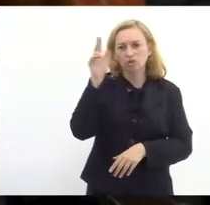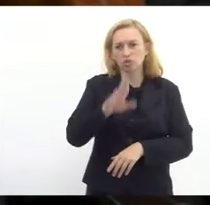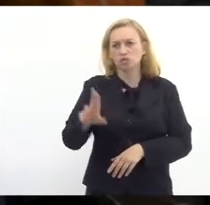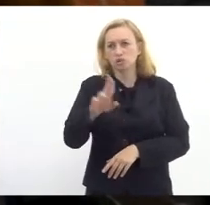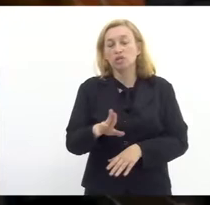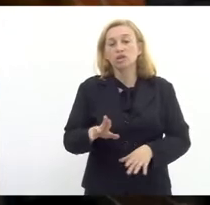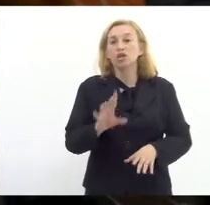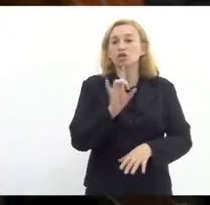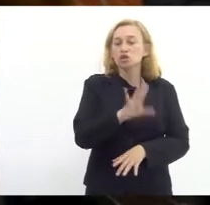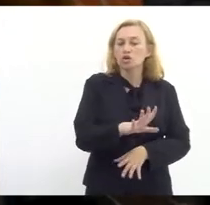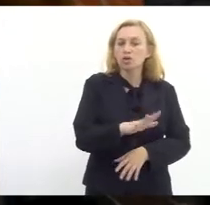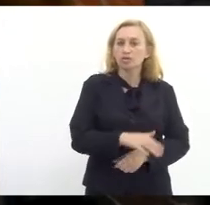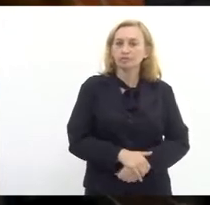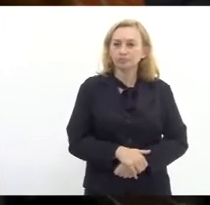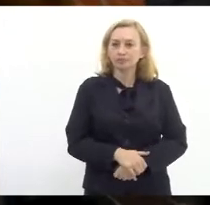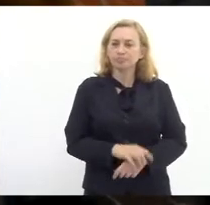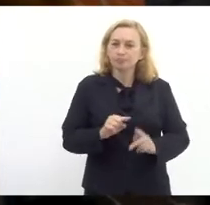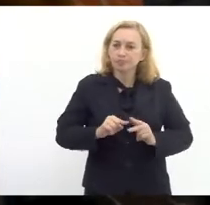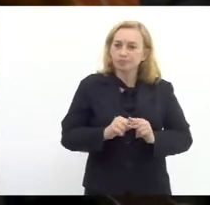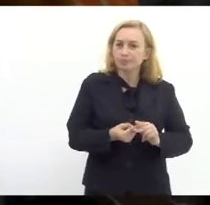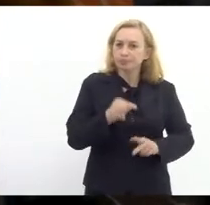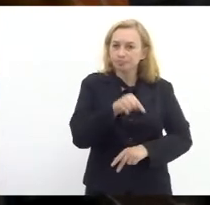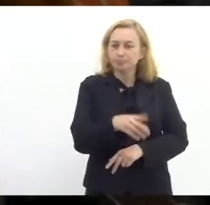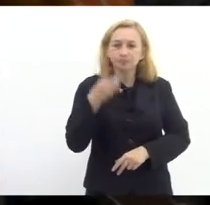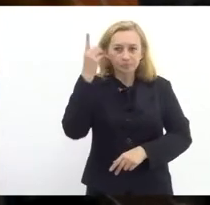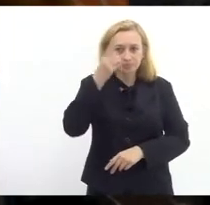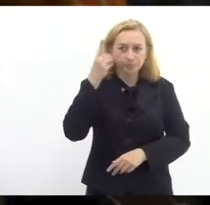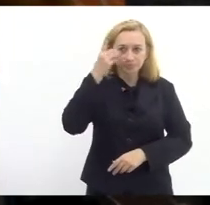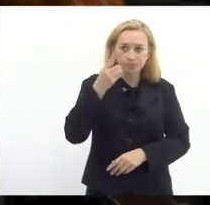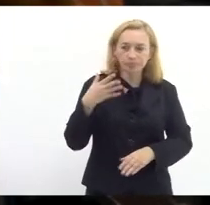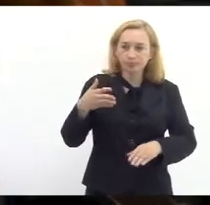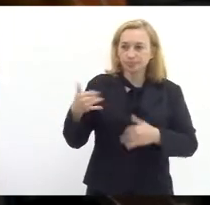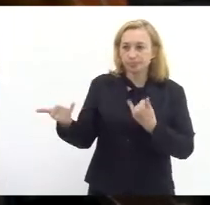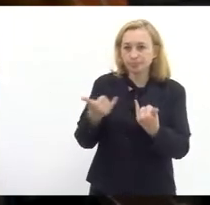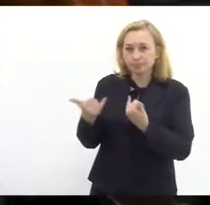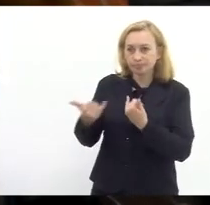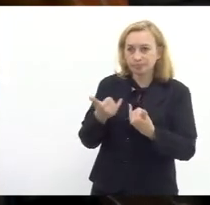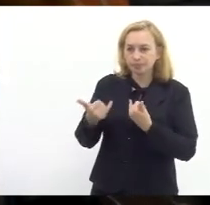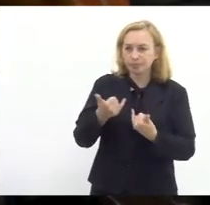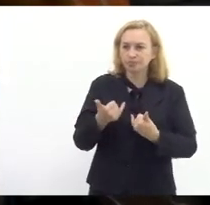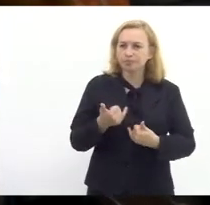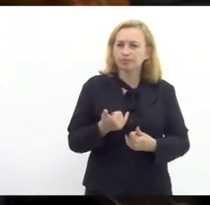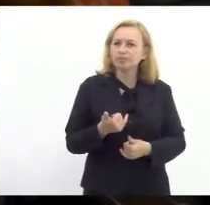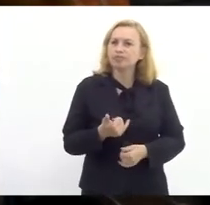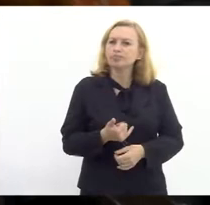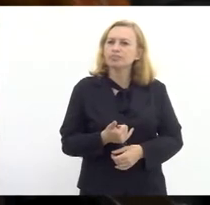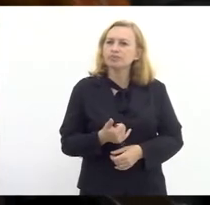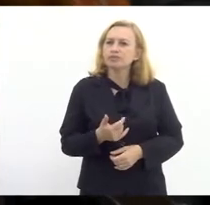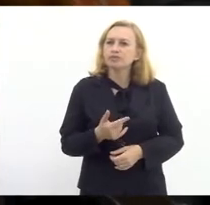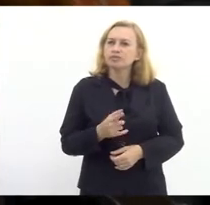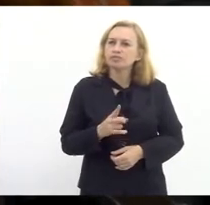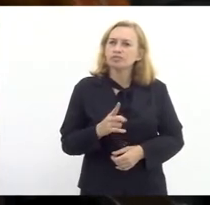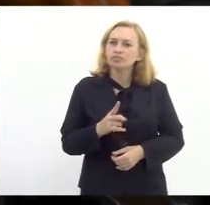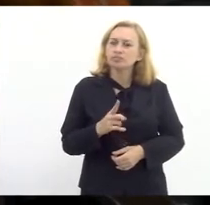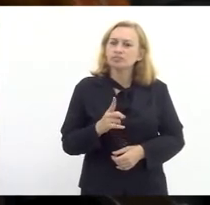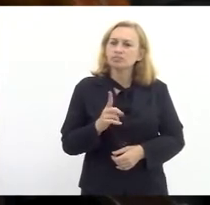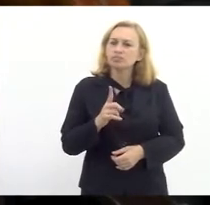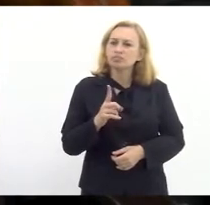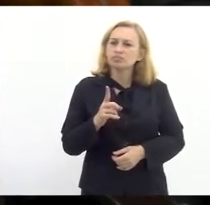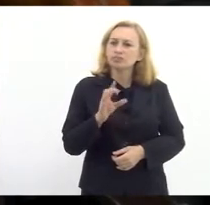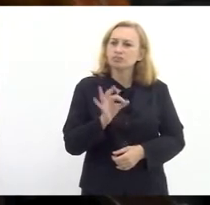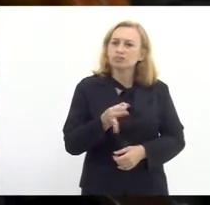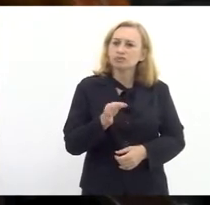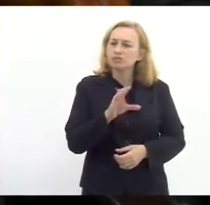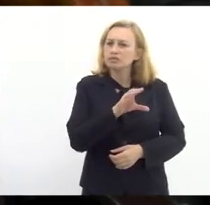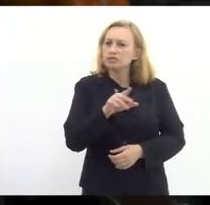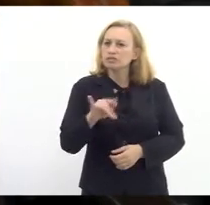Só fazendo uma correção aqui, deputados, me chegou aqui a informação que eu dei uma informação que não estava correta para essa CPI.